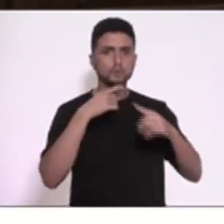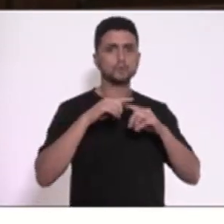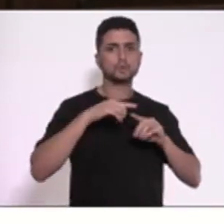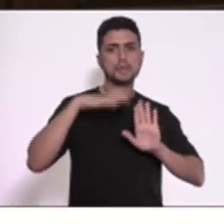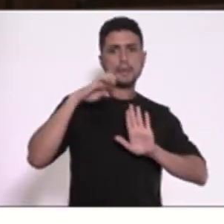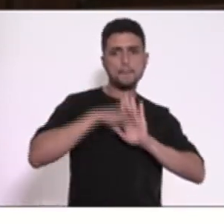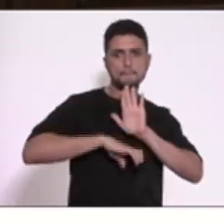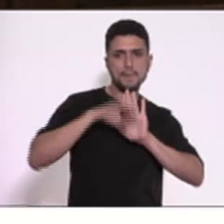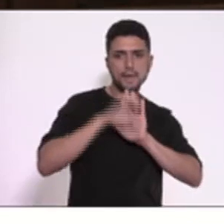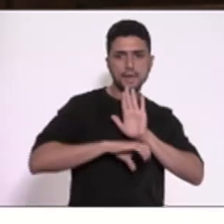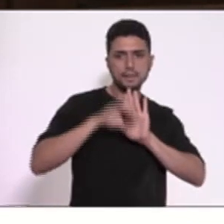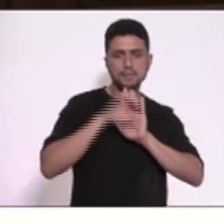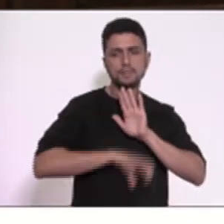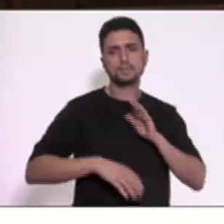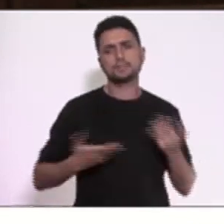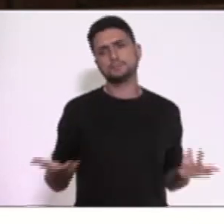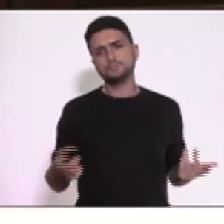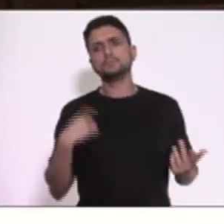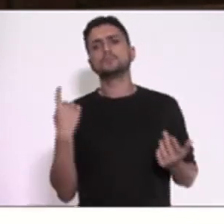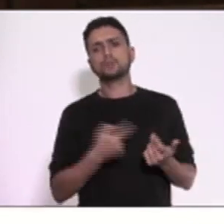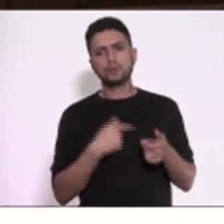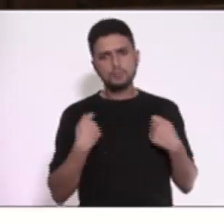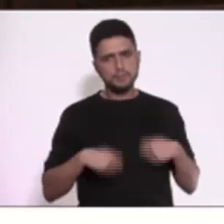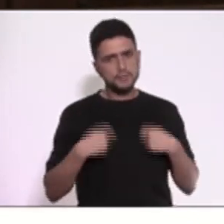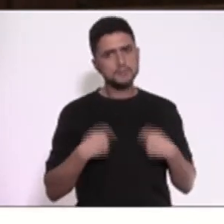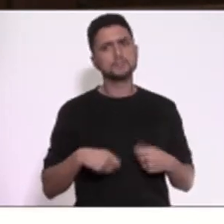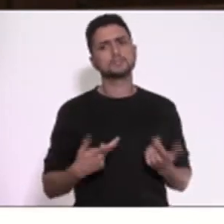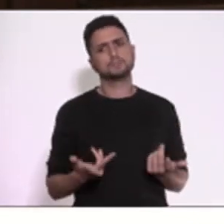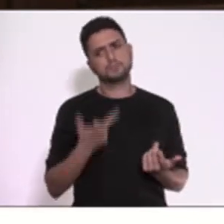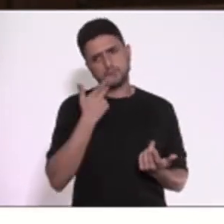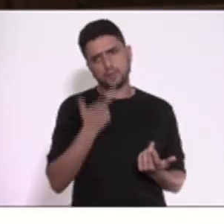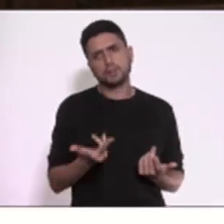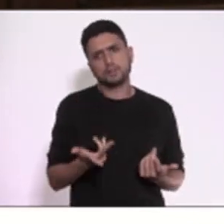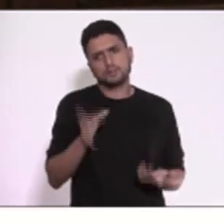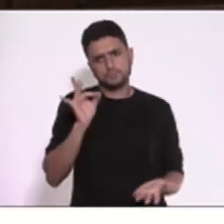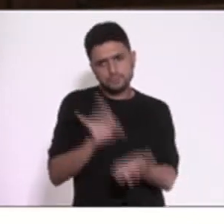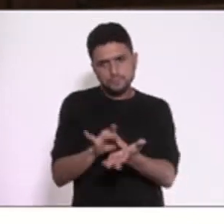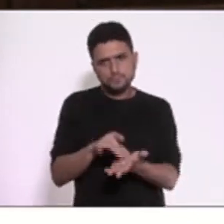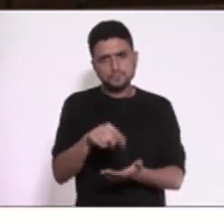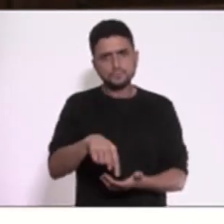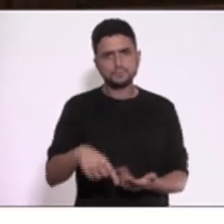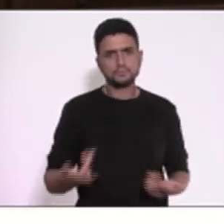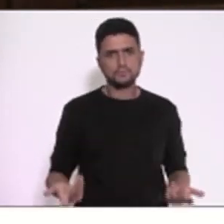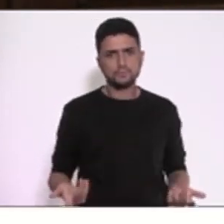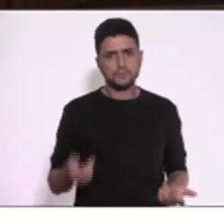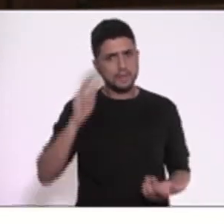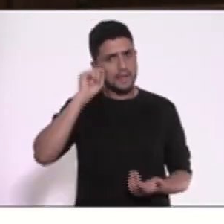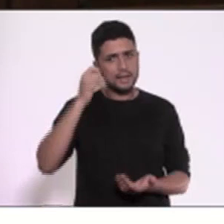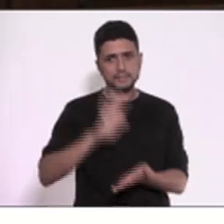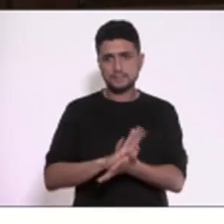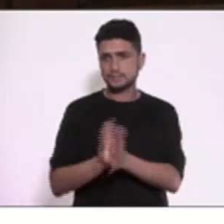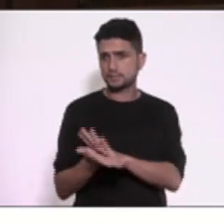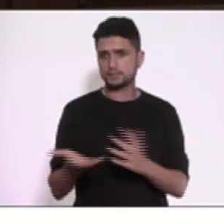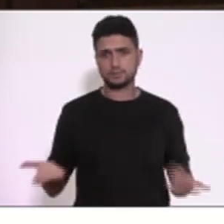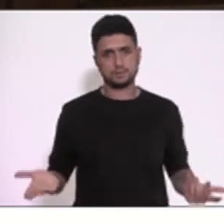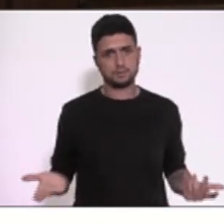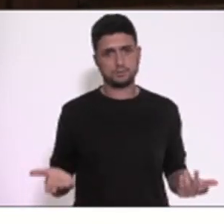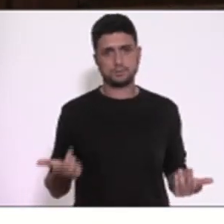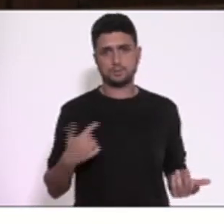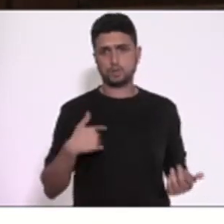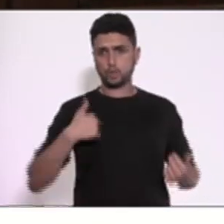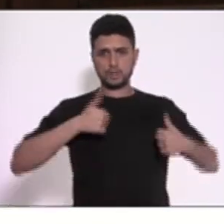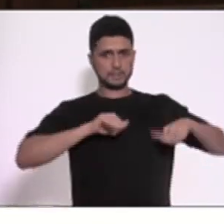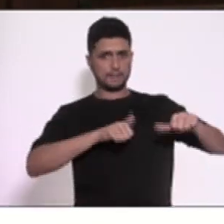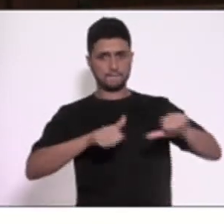que são feitas, porque a gente precisa, assim, traduzir essas questões na forma como o parlamentar vota e se posiciona. É assim que nós somos